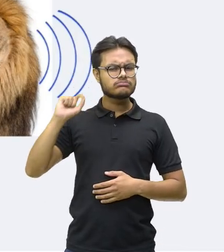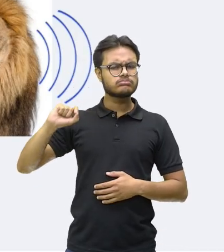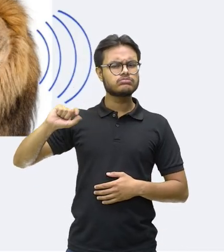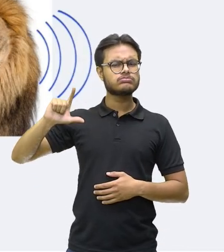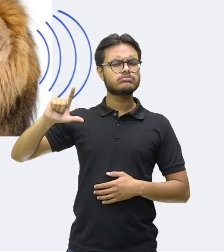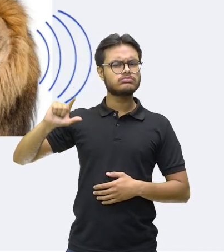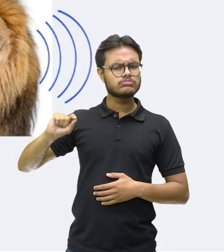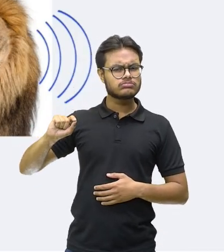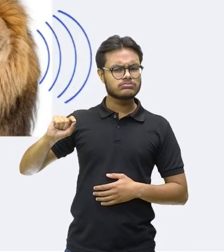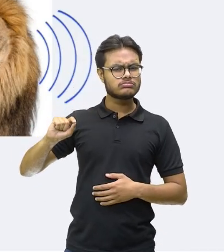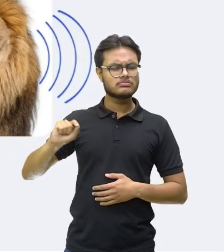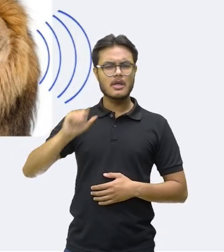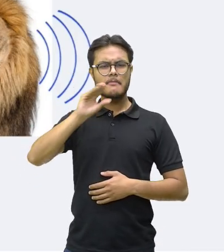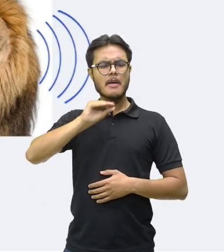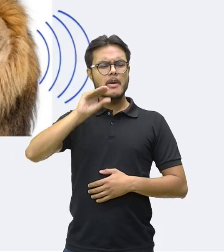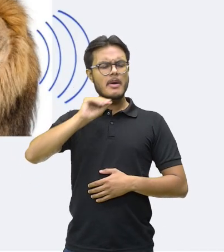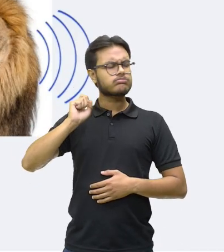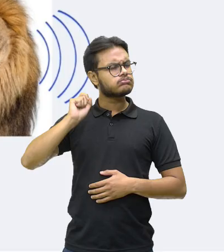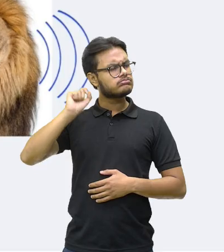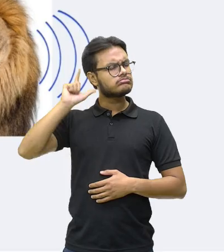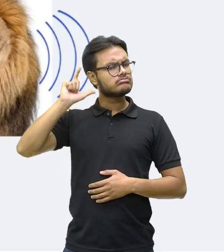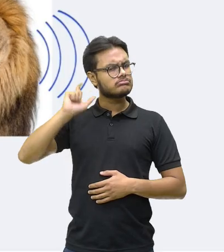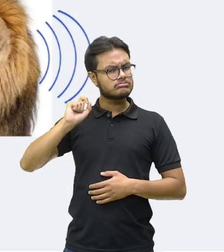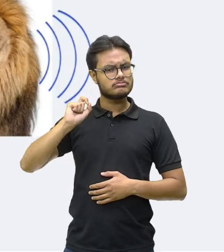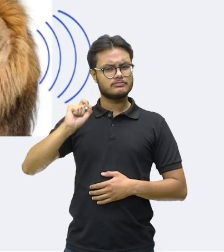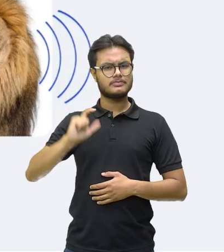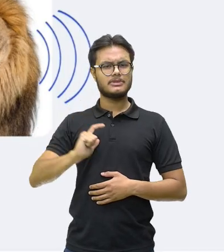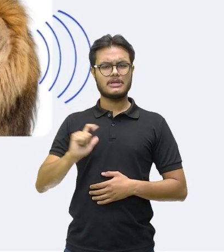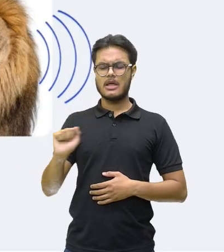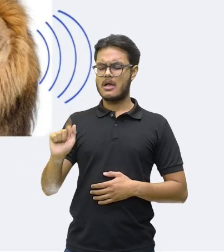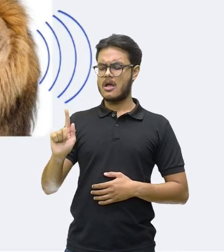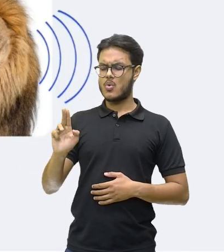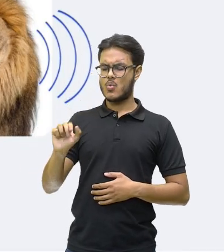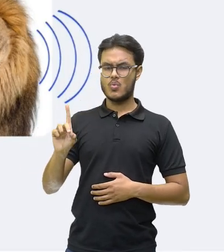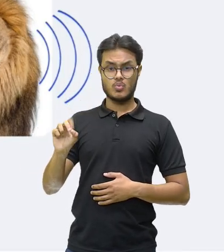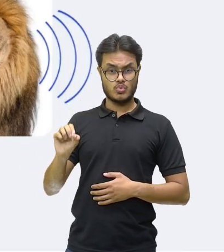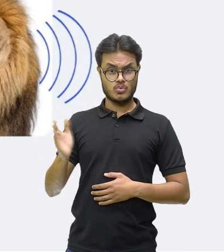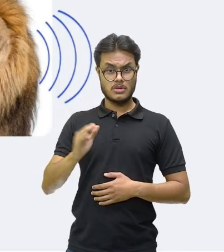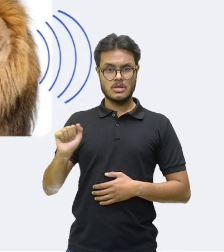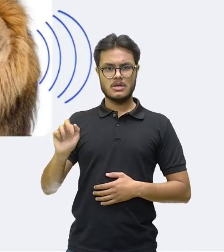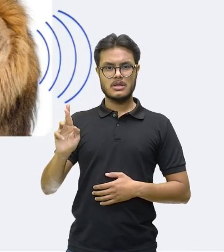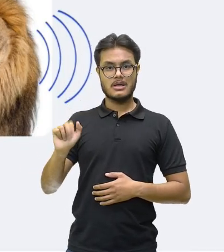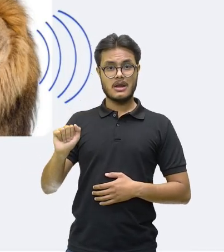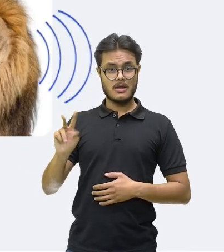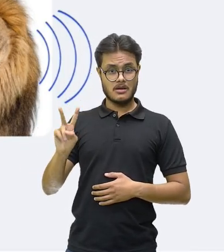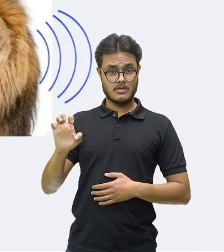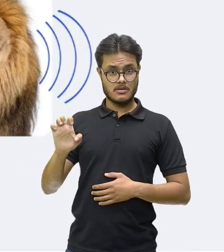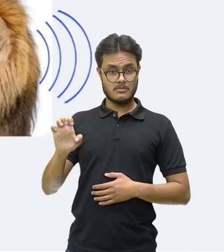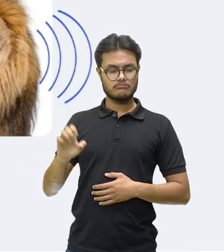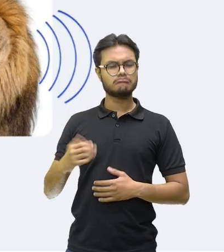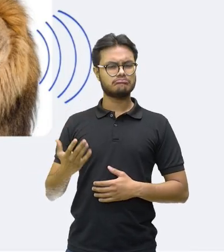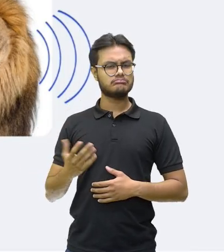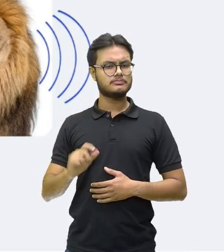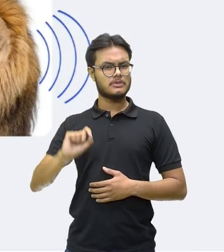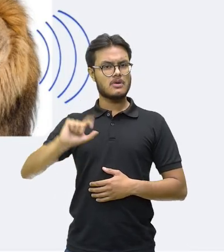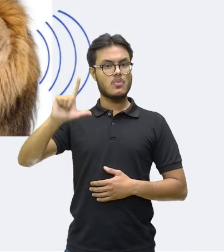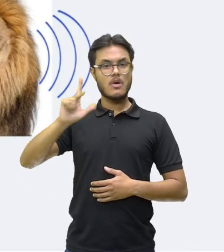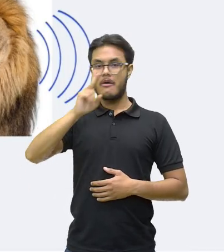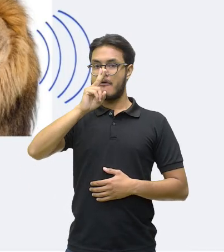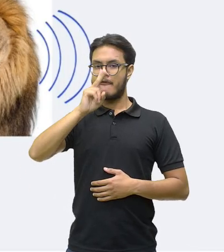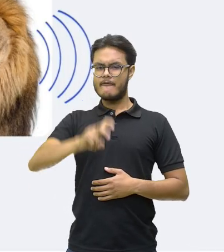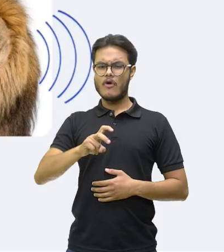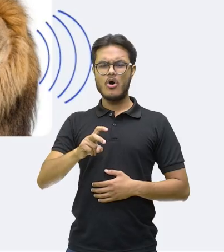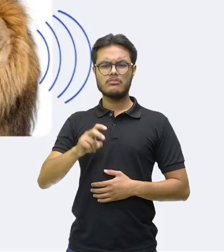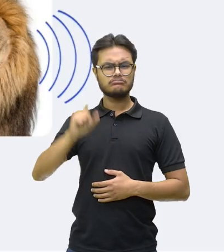som. Quando você fala em altura do som, você está falando em som agudo e som grave, tem que lembrar, som agudo, alta frequência,